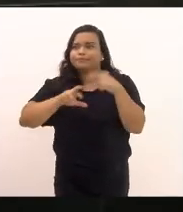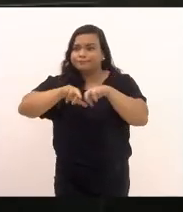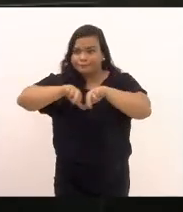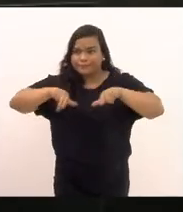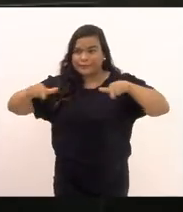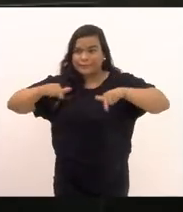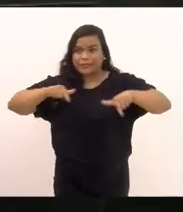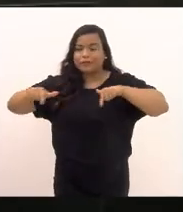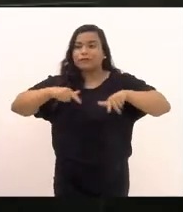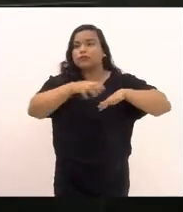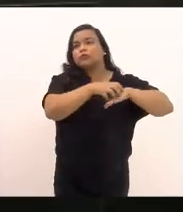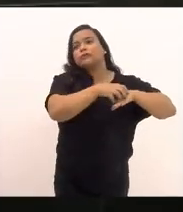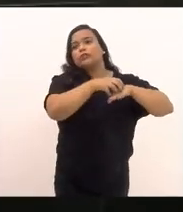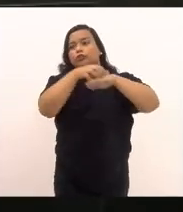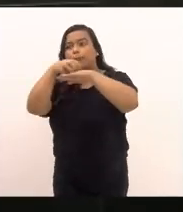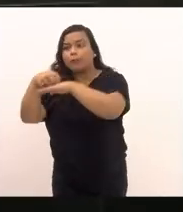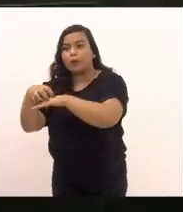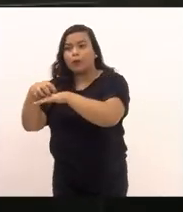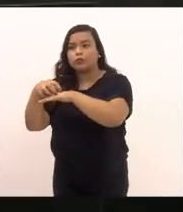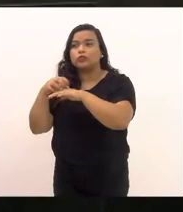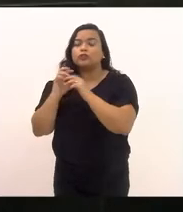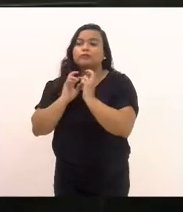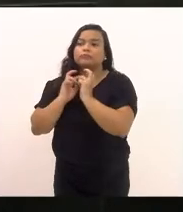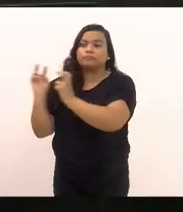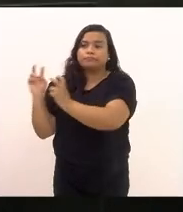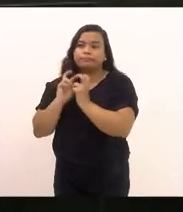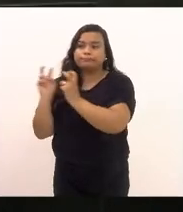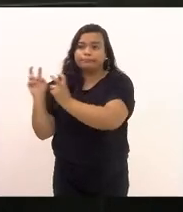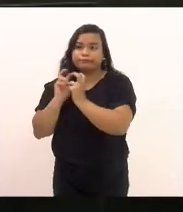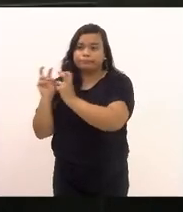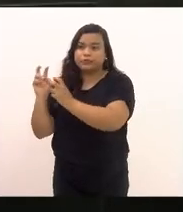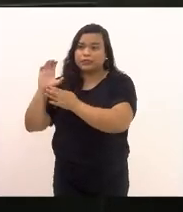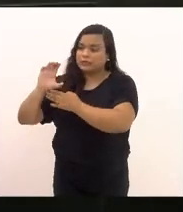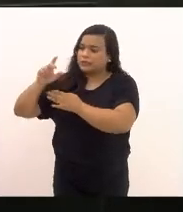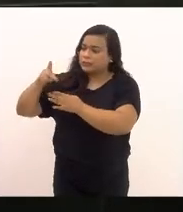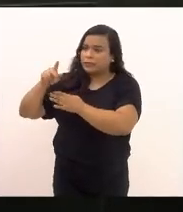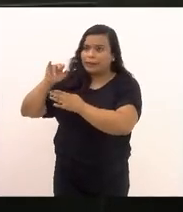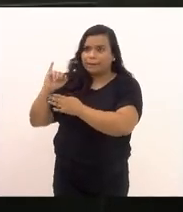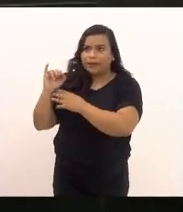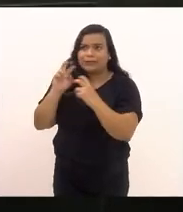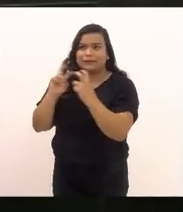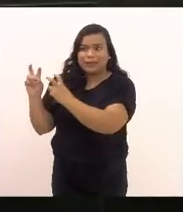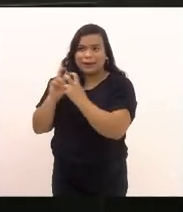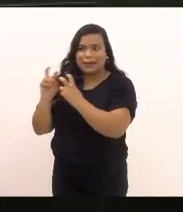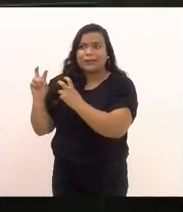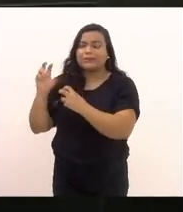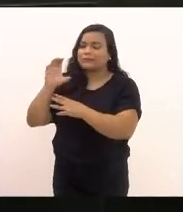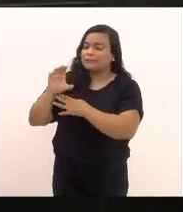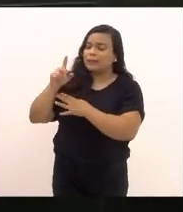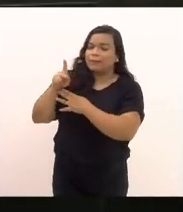serviço de transporte ferroviário, a CPI dos trens, a CPI da Supervia, como já está